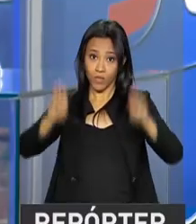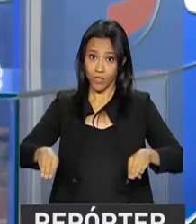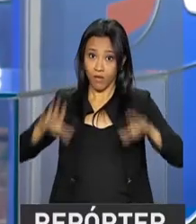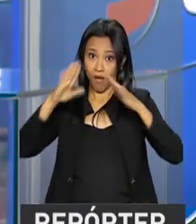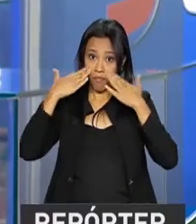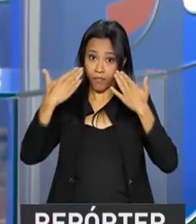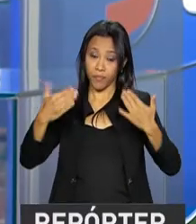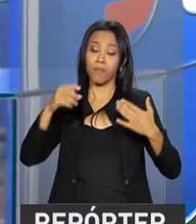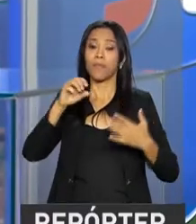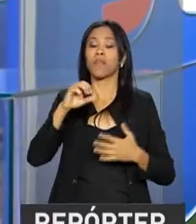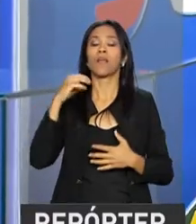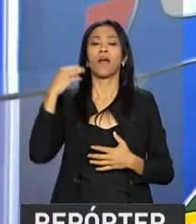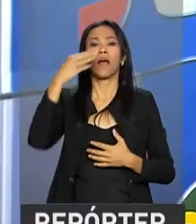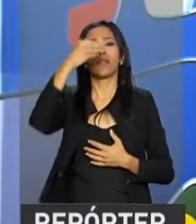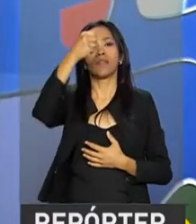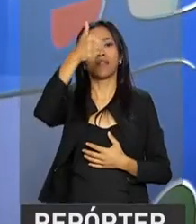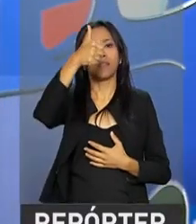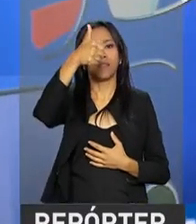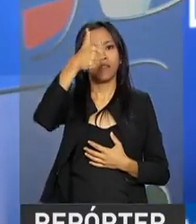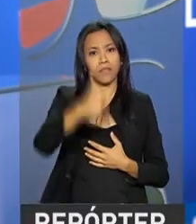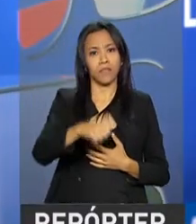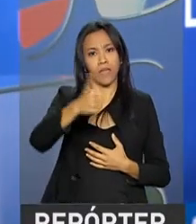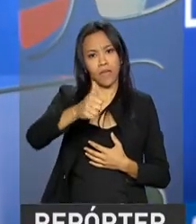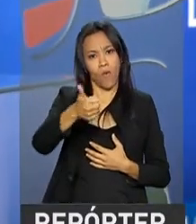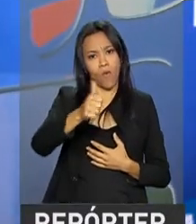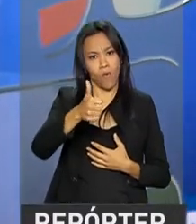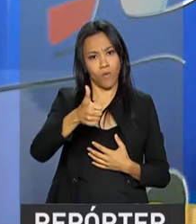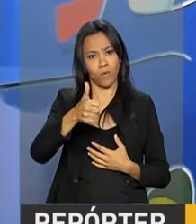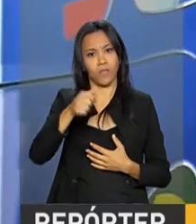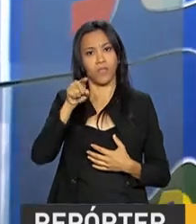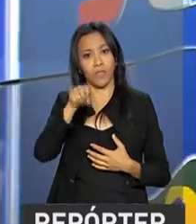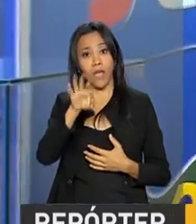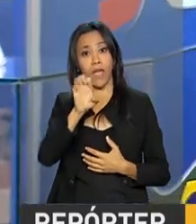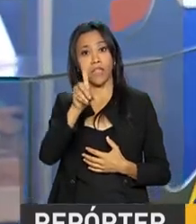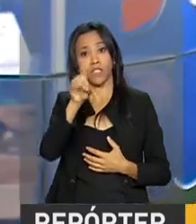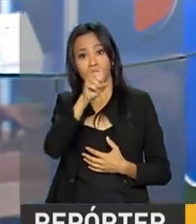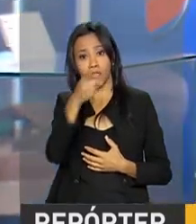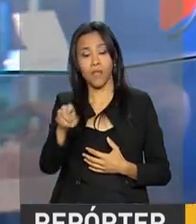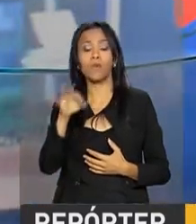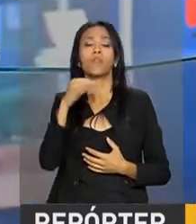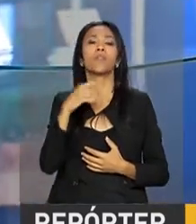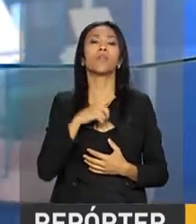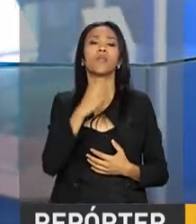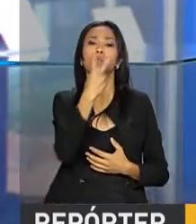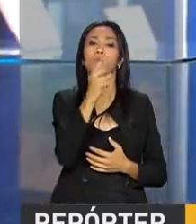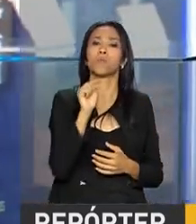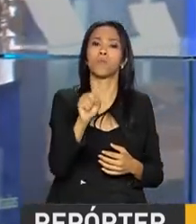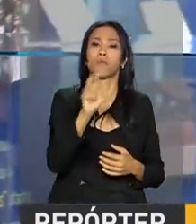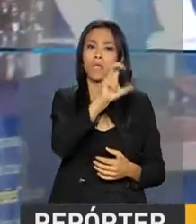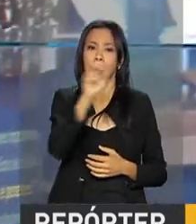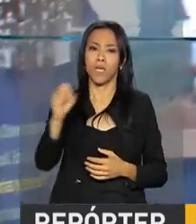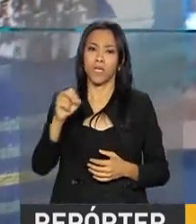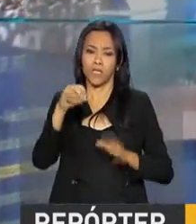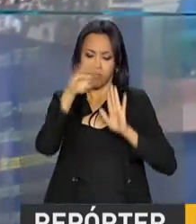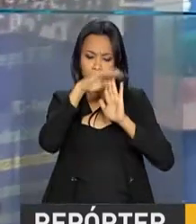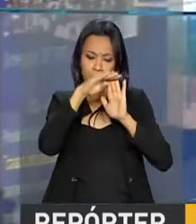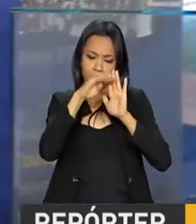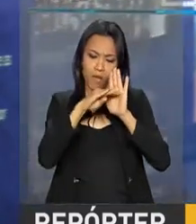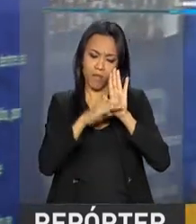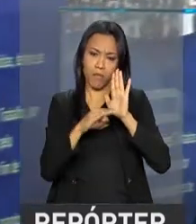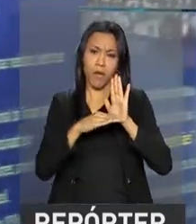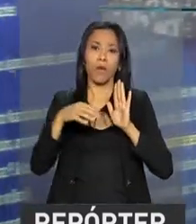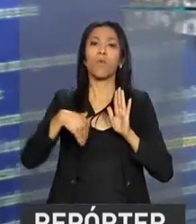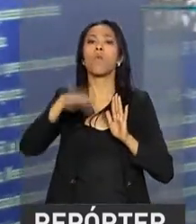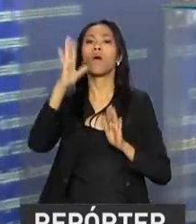A 11ª edição da Primavera dos Museus tem cerca de 2.500 atividades programadas em mais de